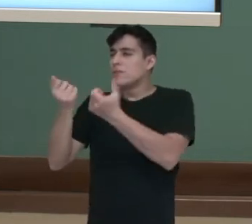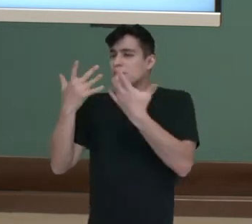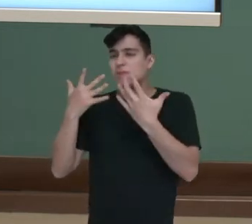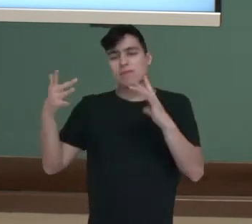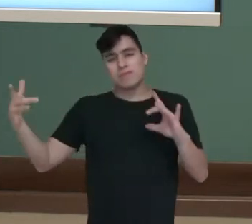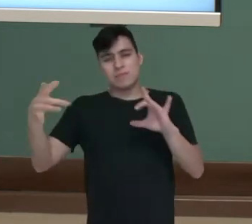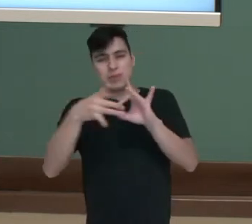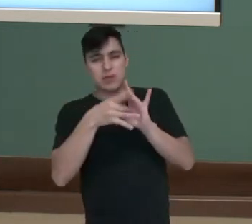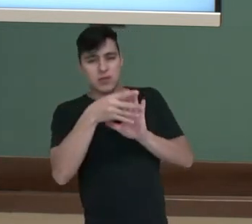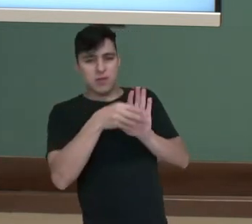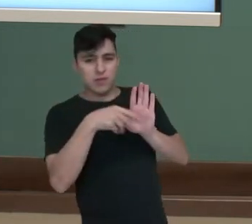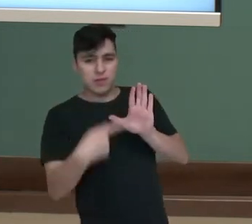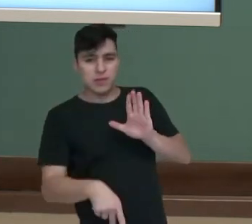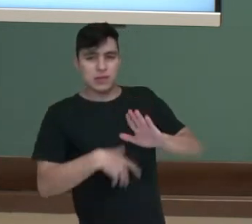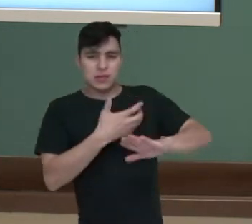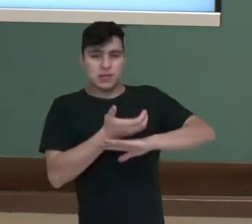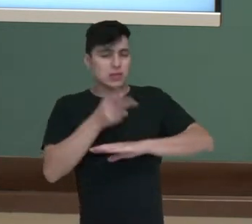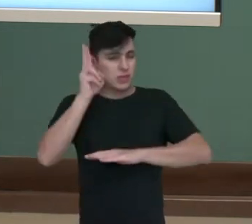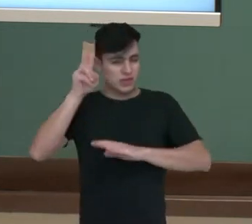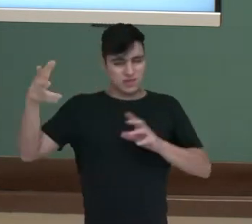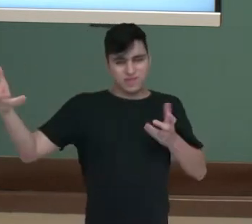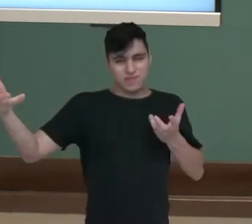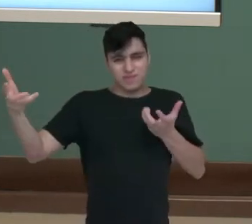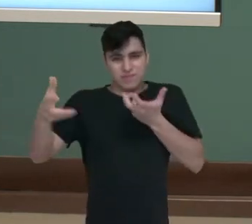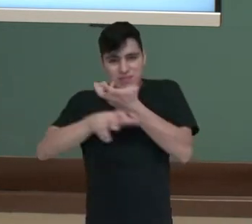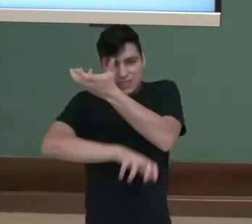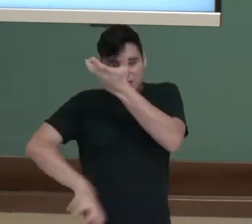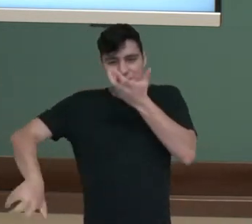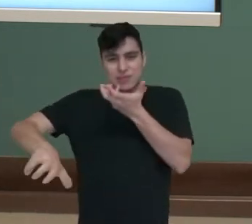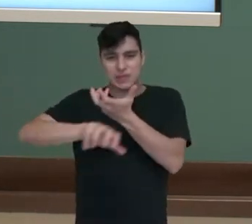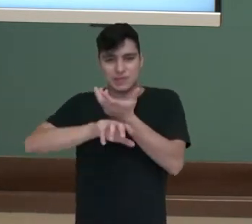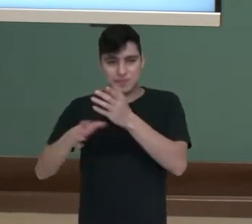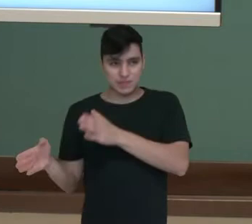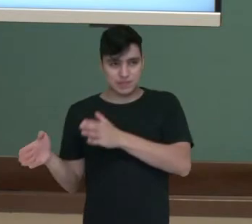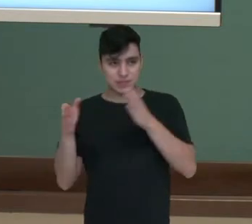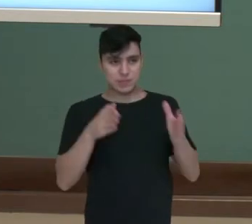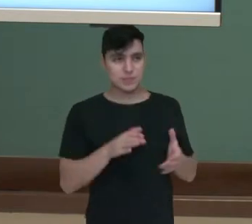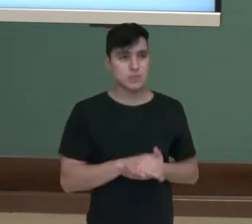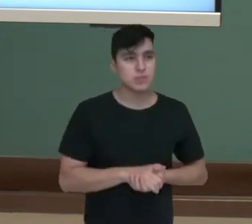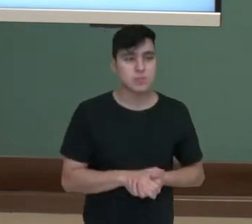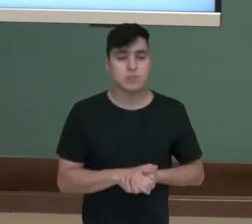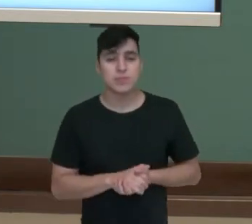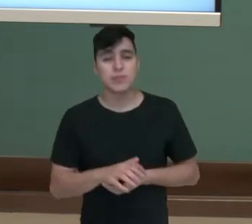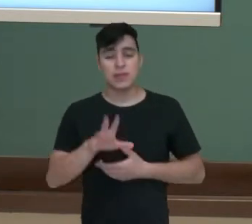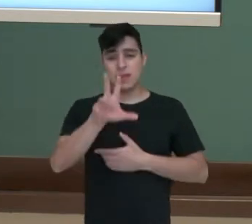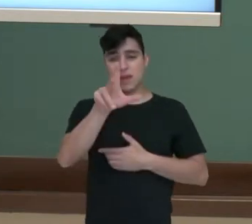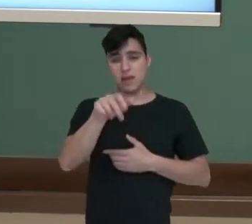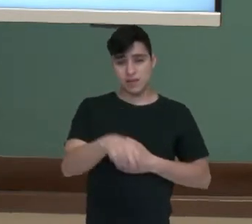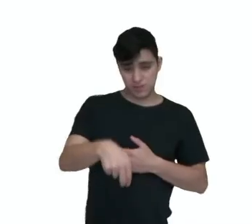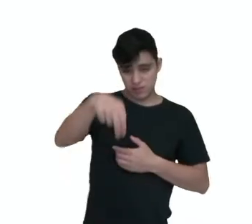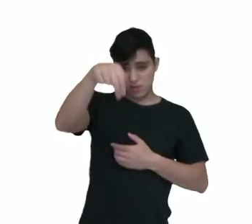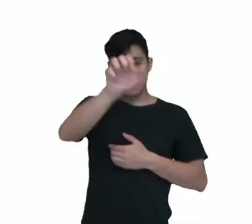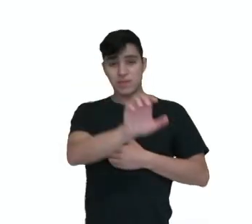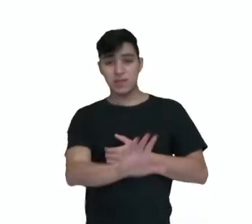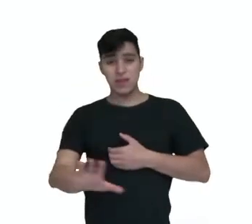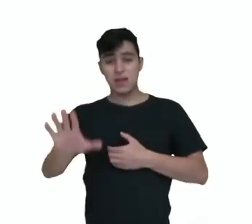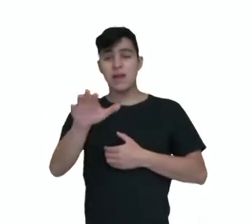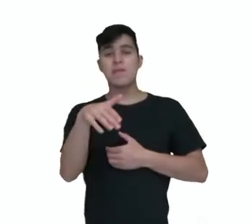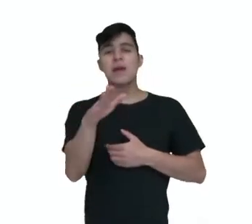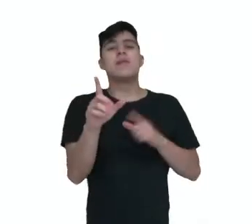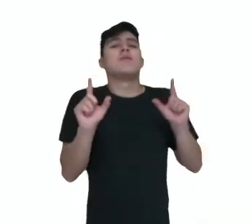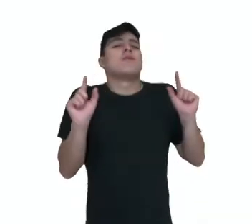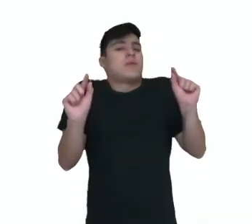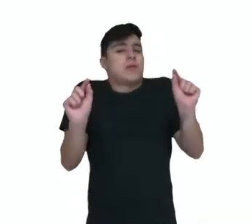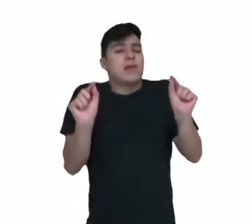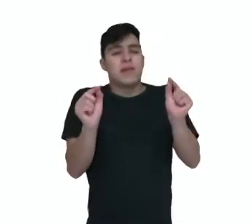atenção de vocês, né, nessa região aqui mais ao norte da África, a gente sabe que é uma região desértica, né? Então